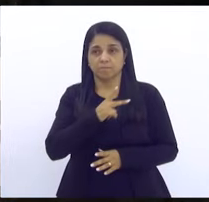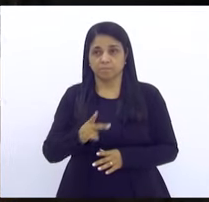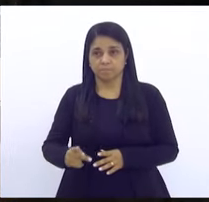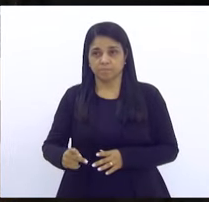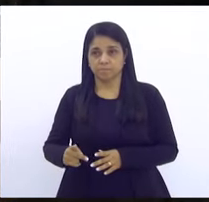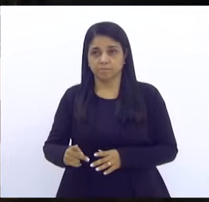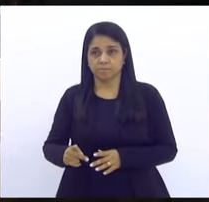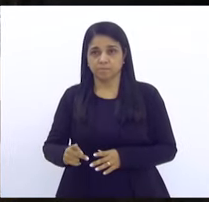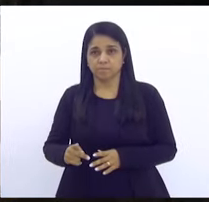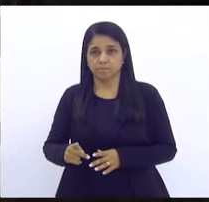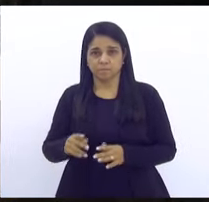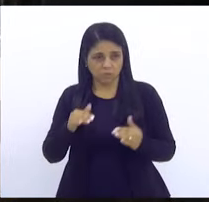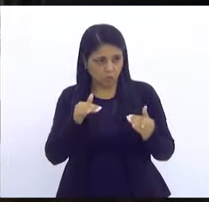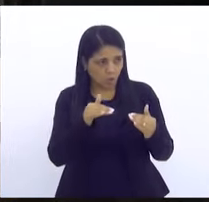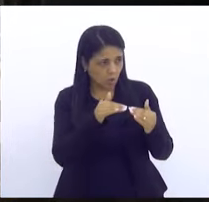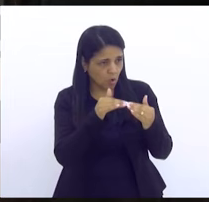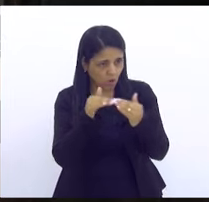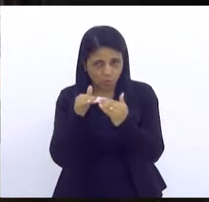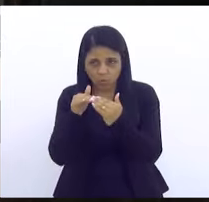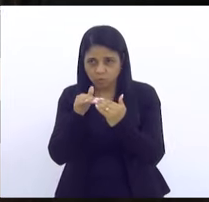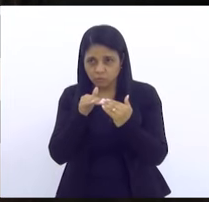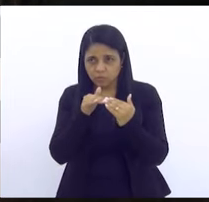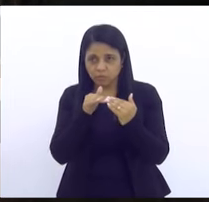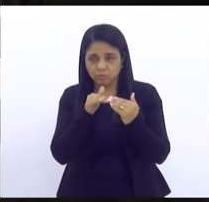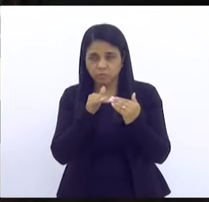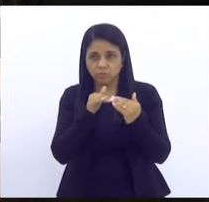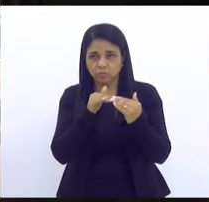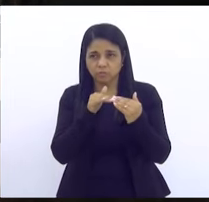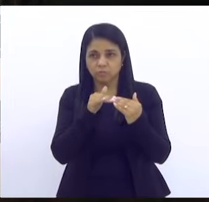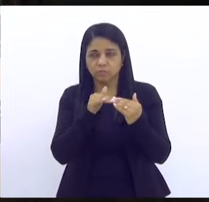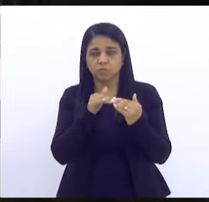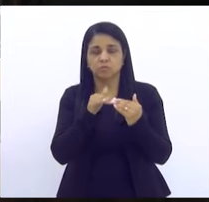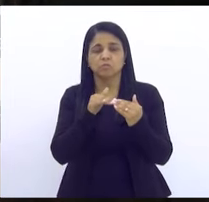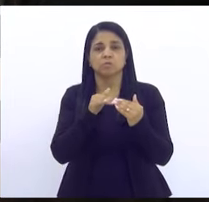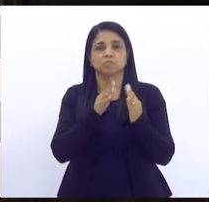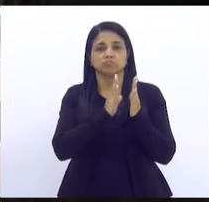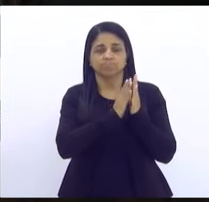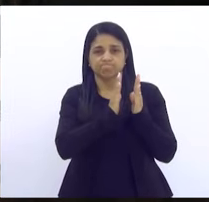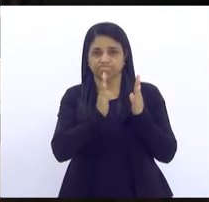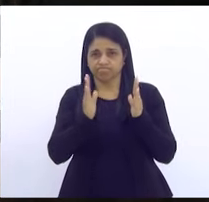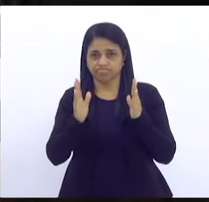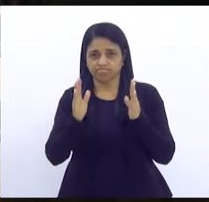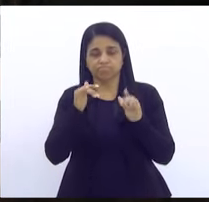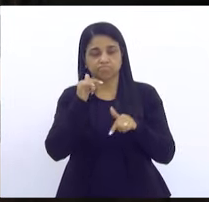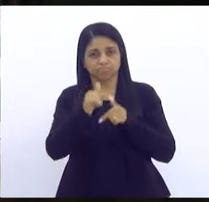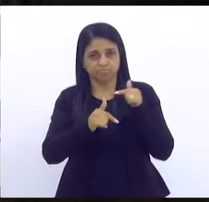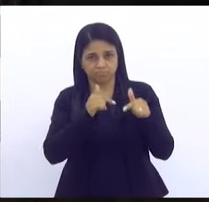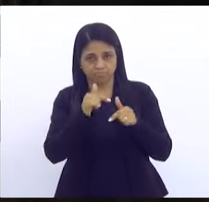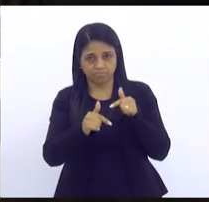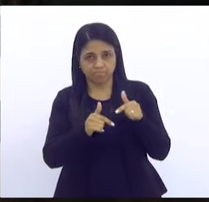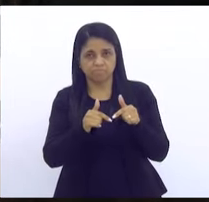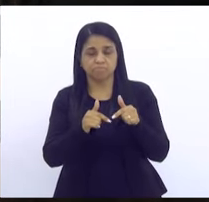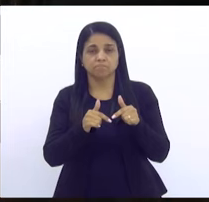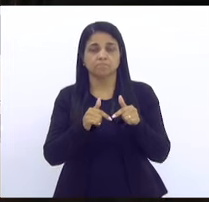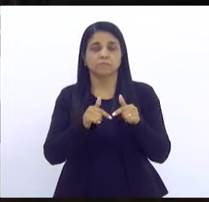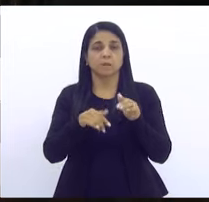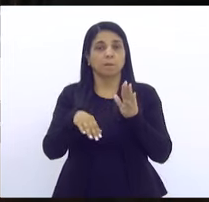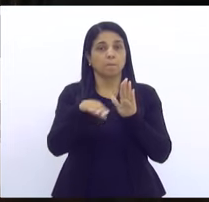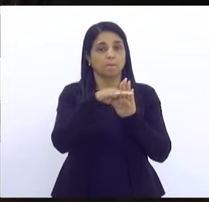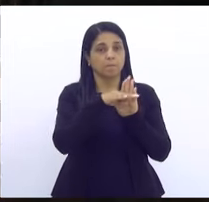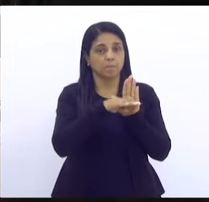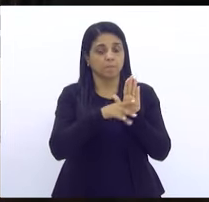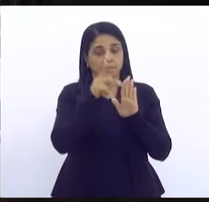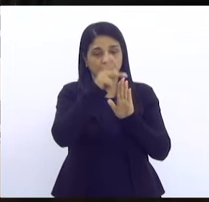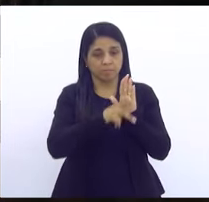chegou, né, aí a um acordo? A presidência chama os trabalhos à ordem, novamente, trazendo em pauta o